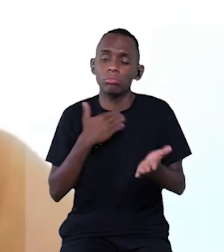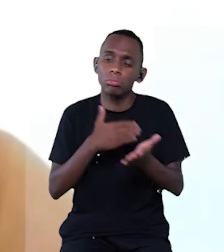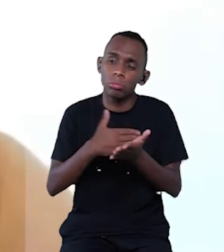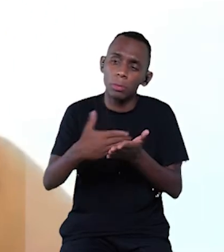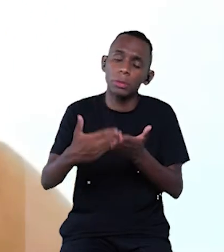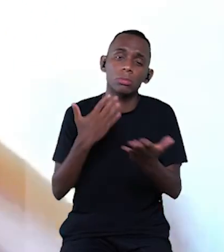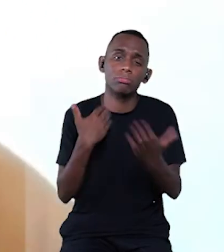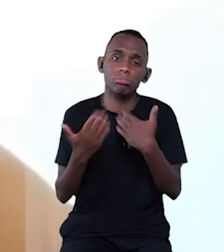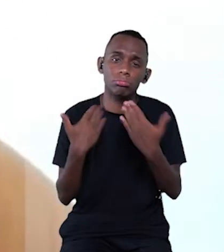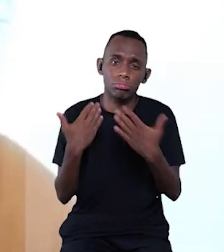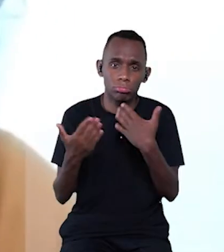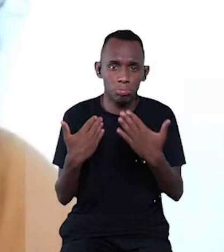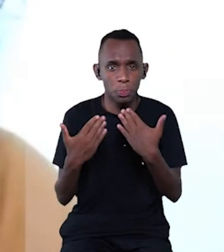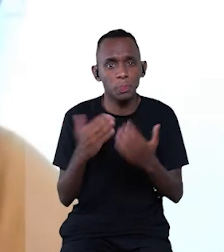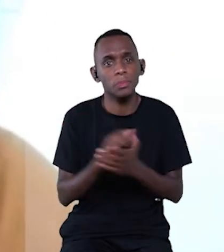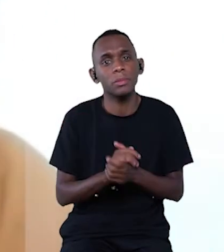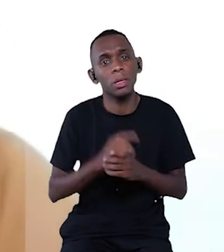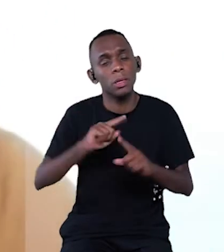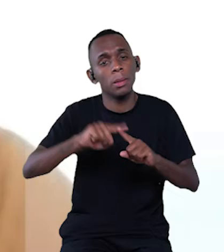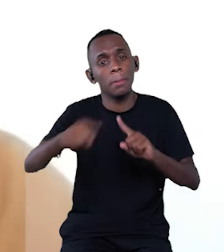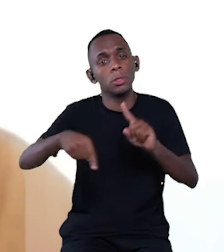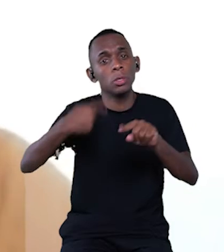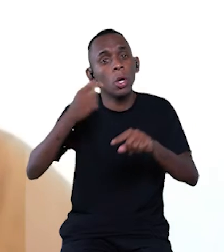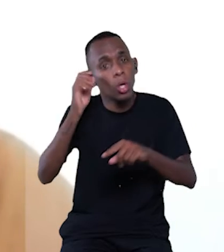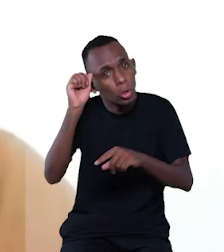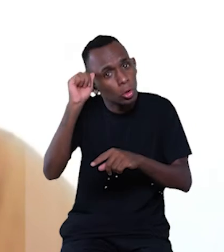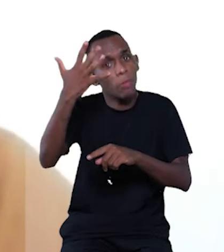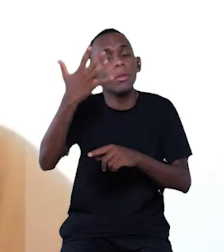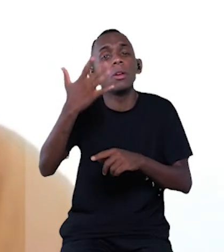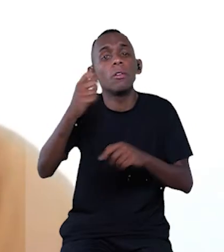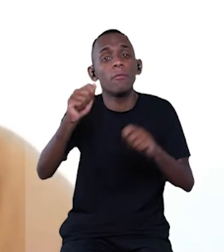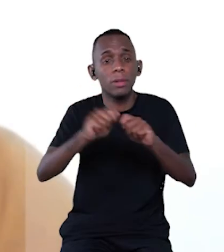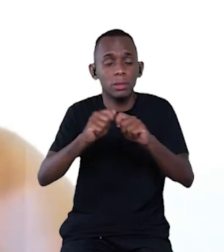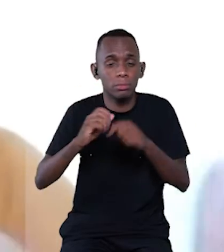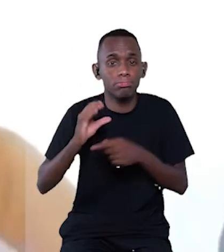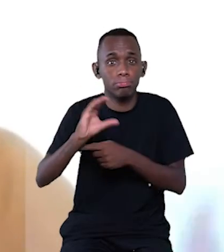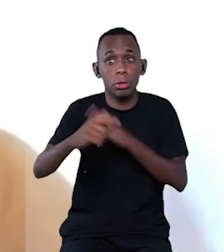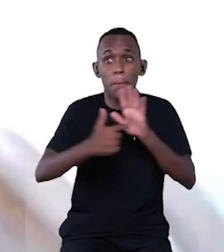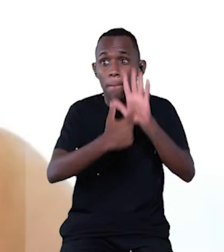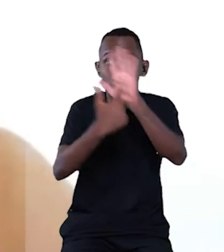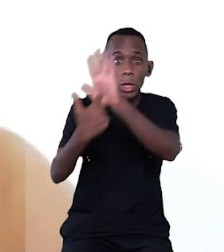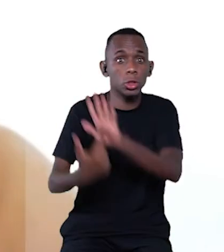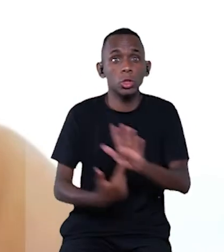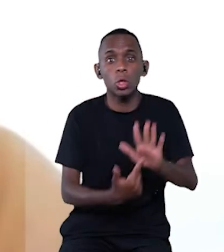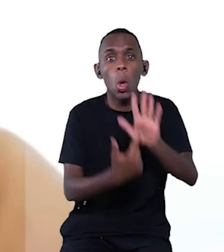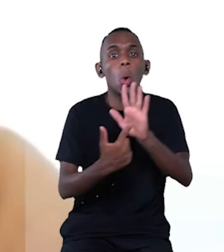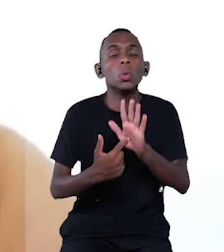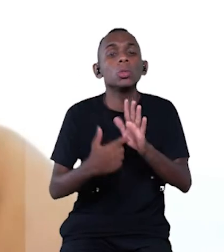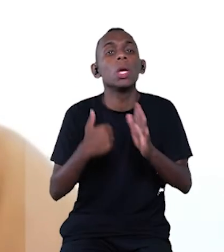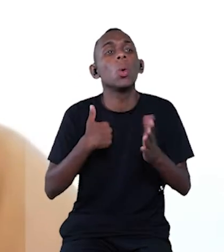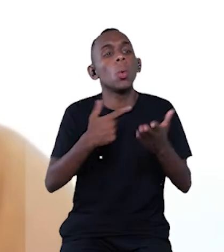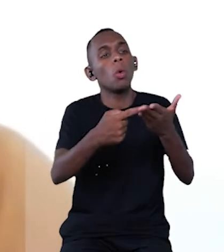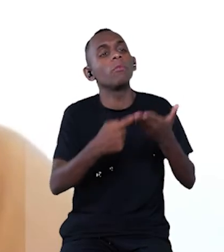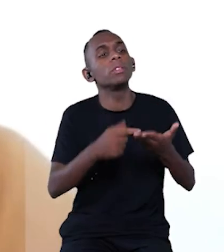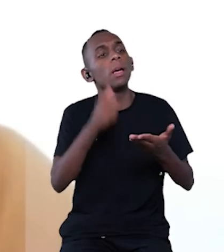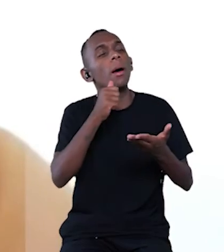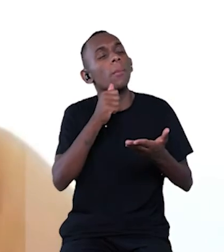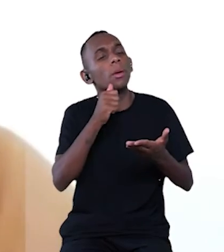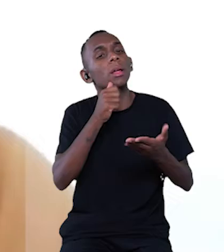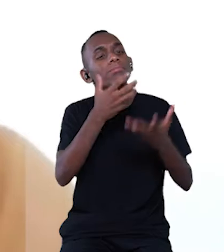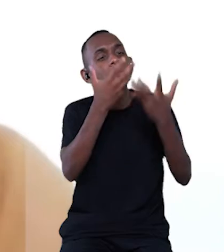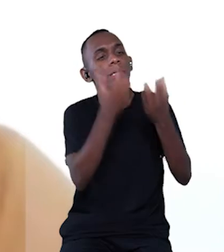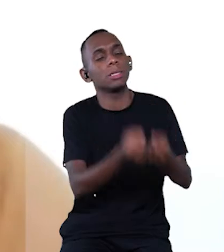uma conversa, e quando resolvi, né, fazer a publicação do livro, eu a convidei para fazer o prefácio, e